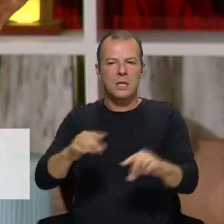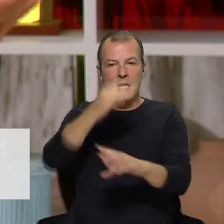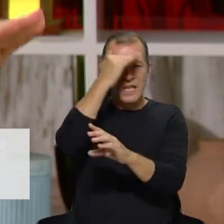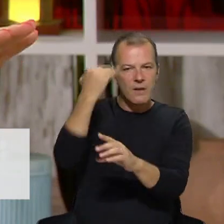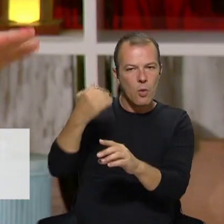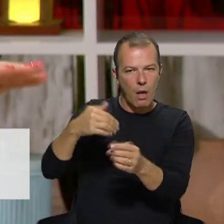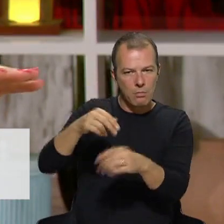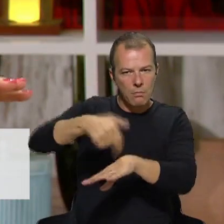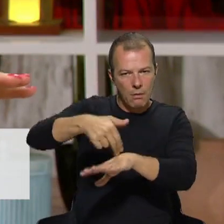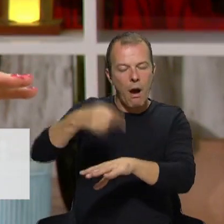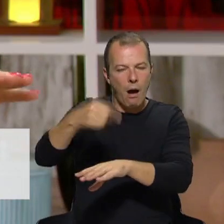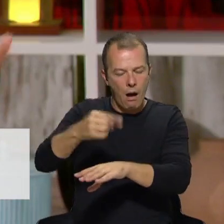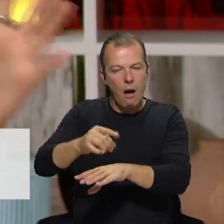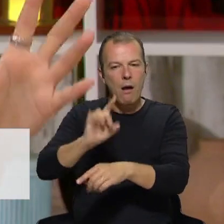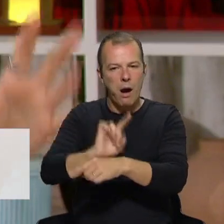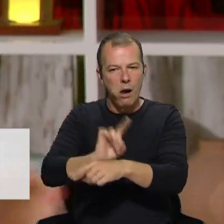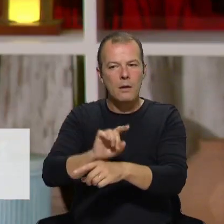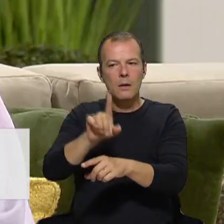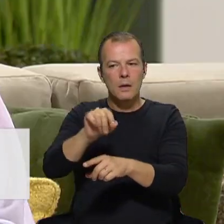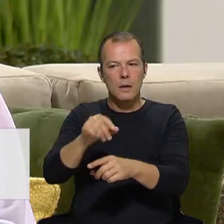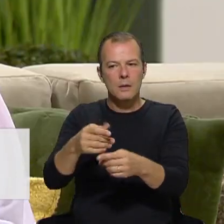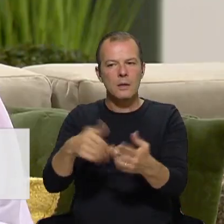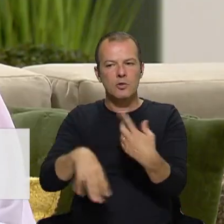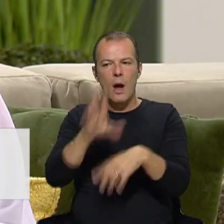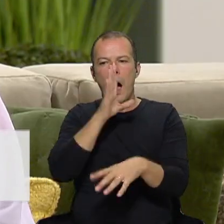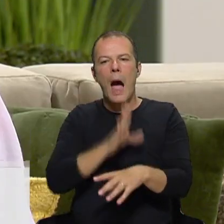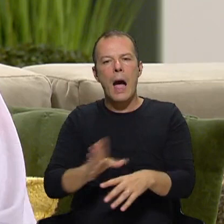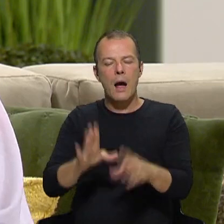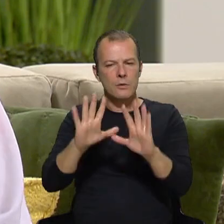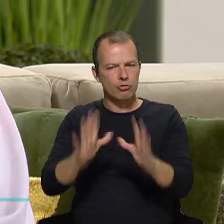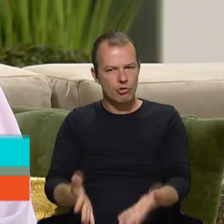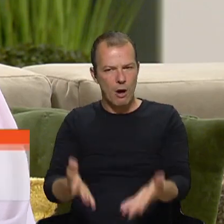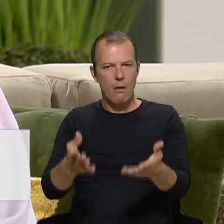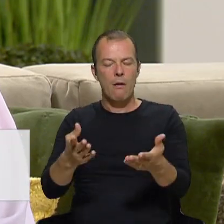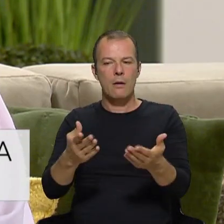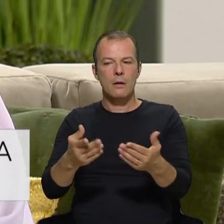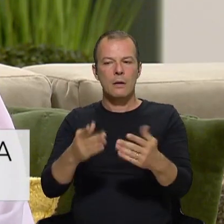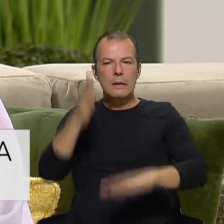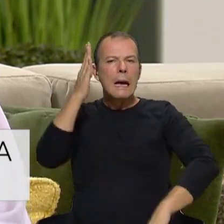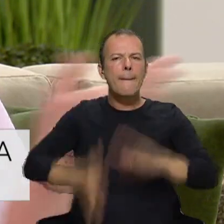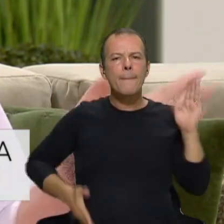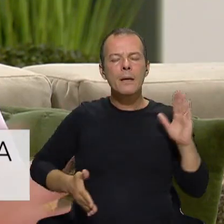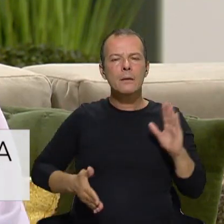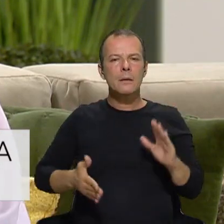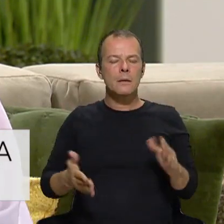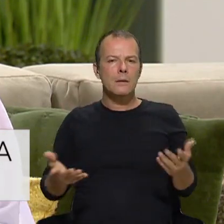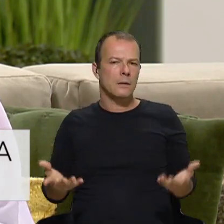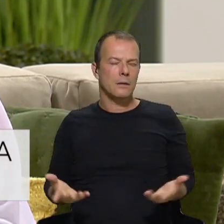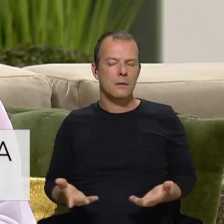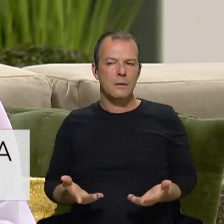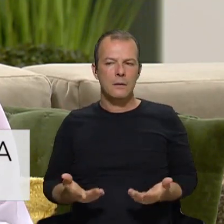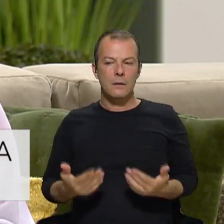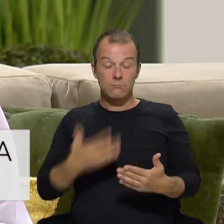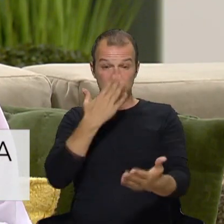mas pouquíssimas. Exato, e contornava facilmente. Já estavas habituada a organizar-te e a contornar exato, isso? Exato. E de repente? E de repente